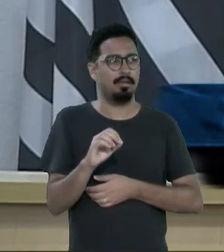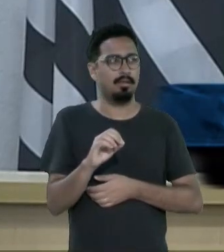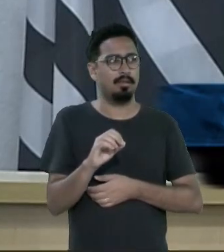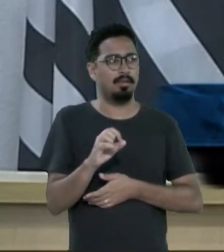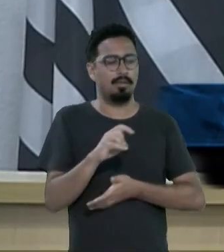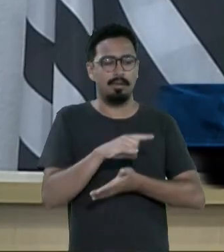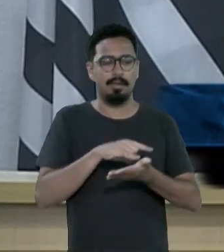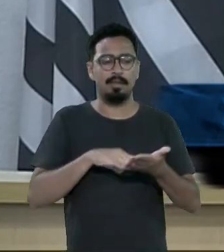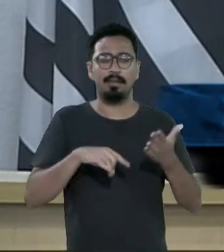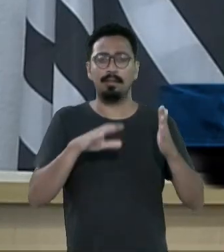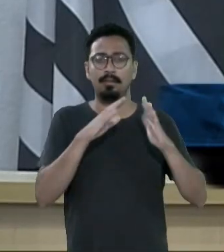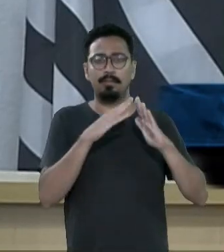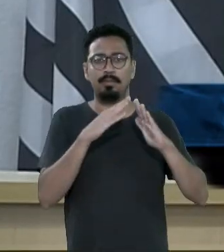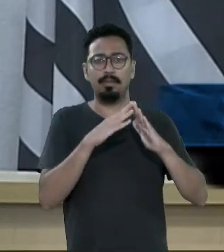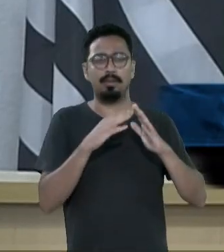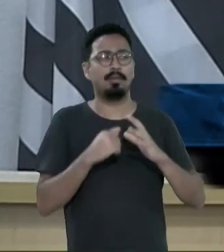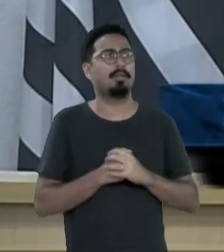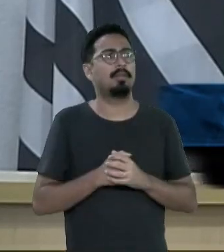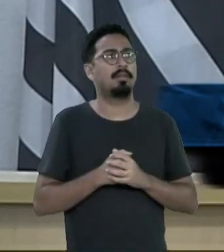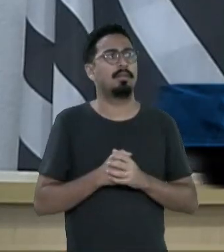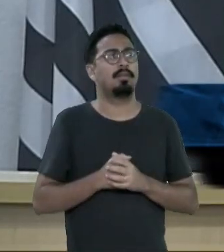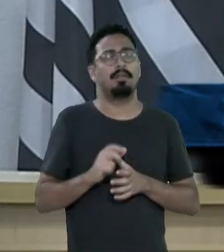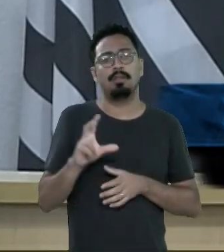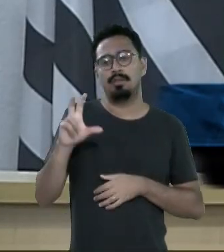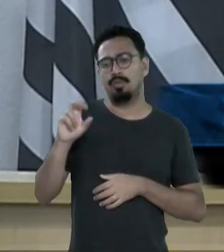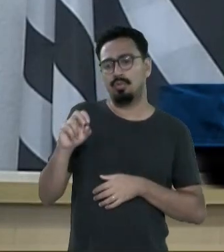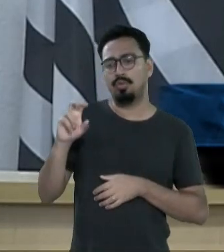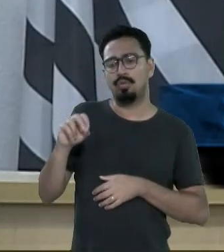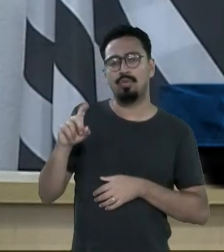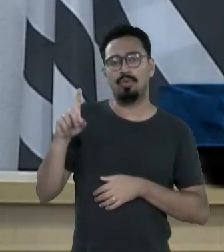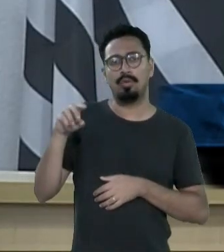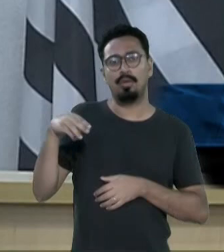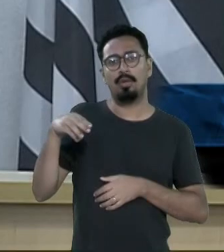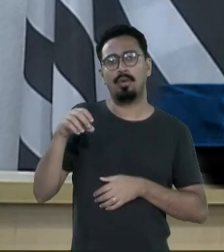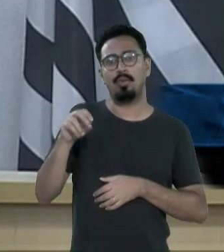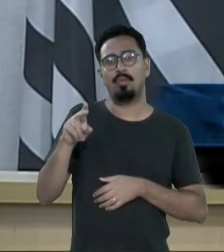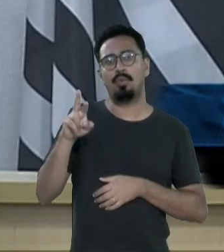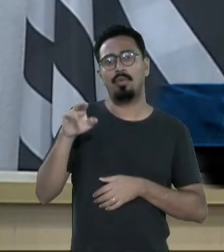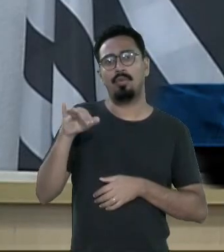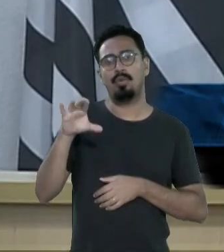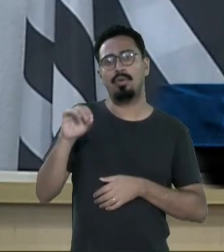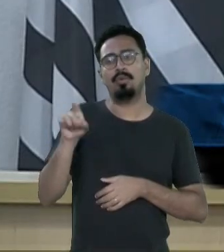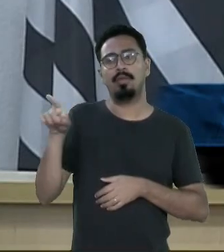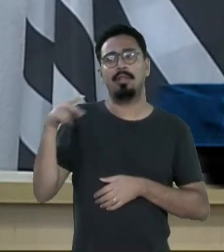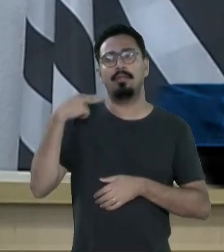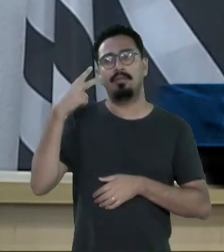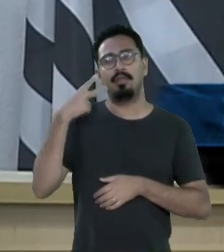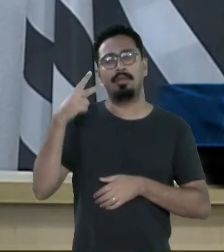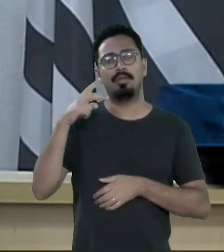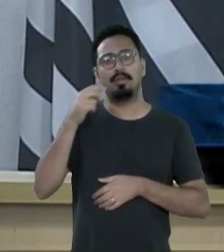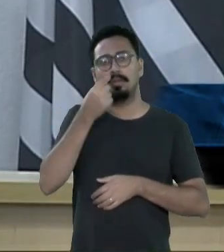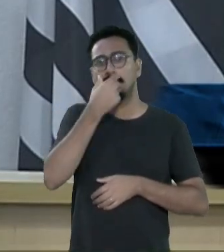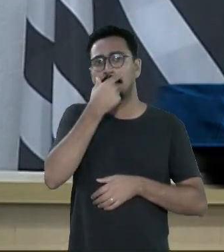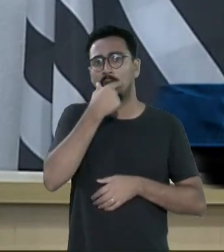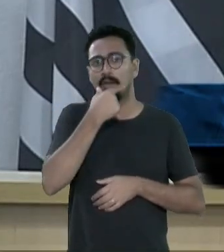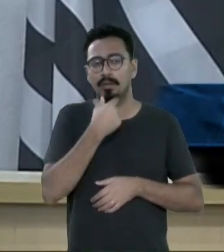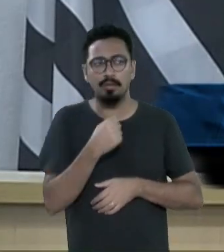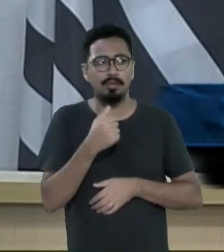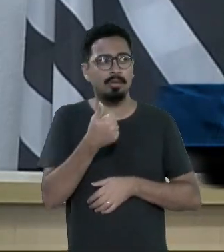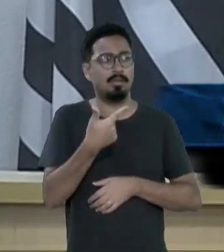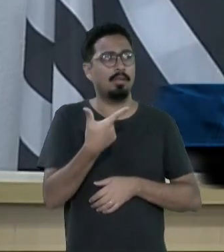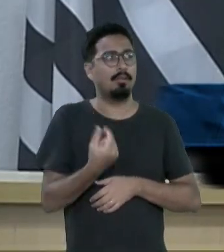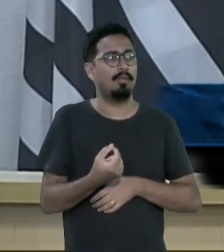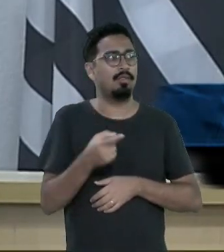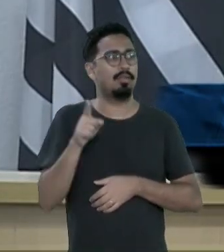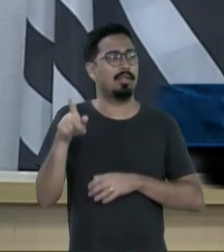170 escrituras, 50 no Mourisco, lá no bairro do vereador Serginho, e 120 no Parque